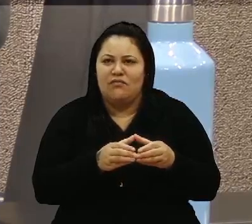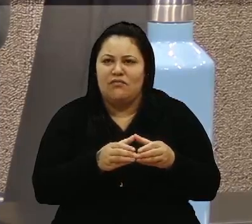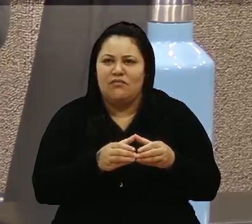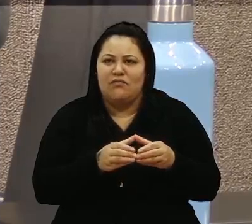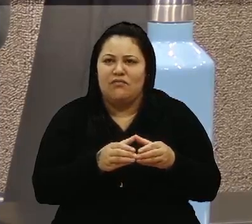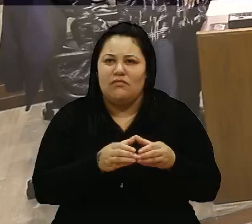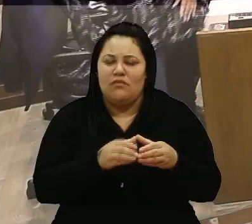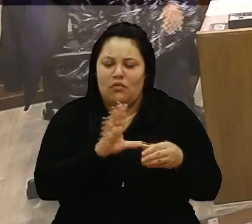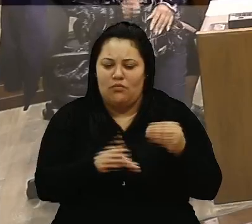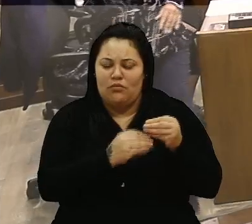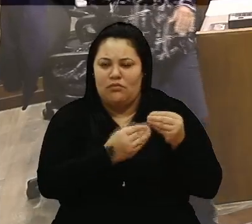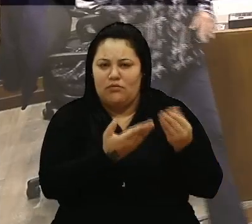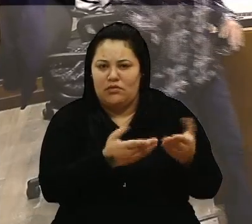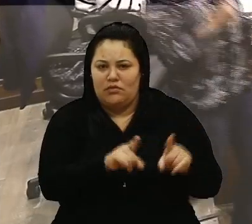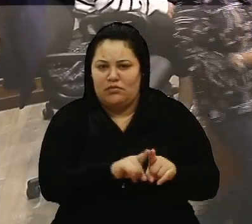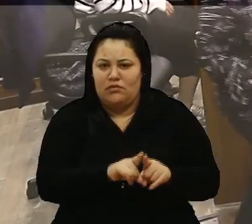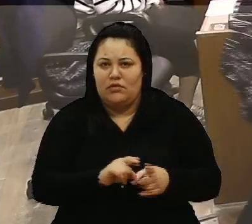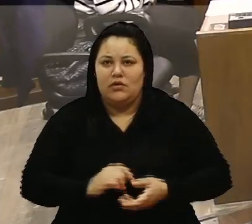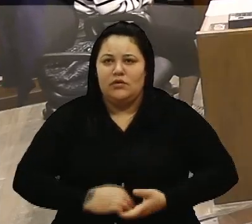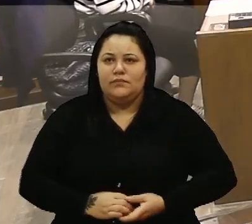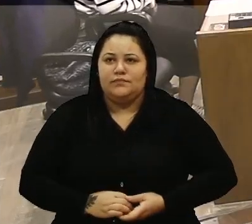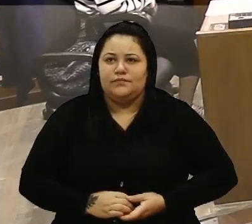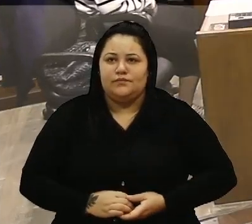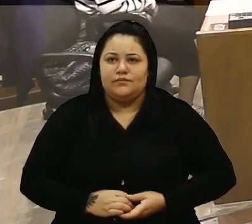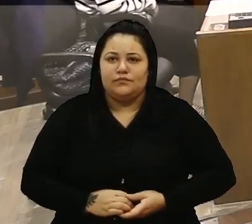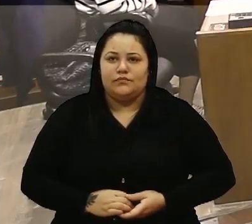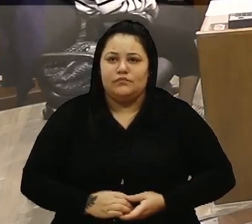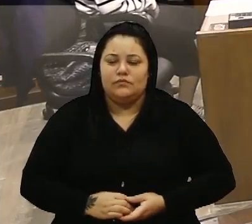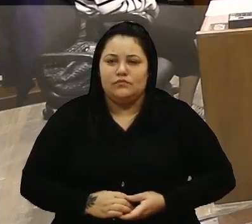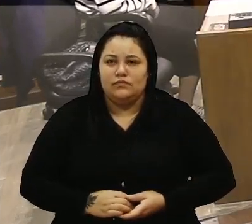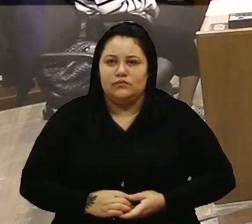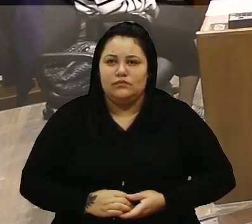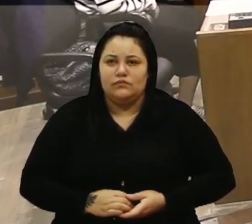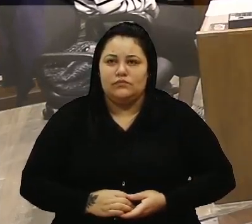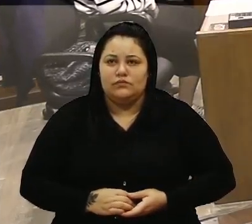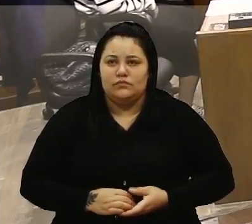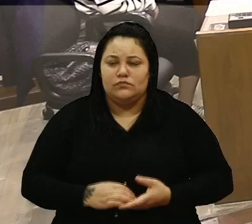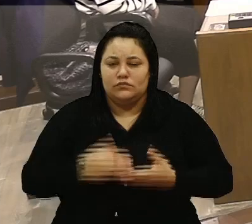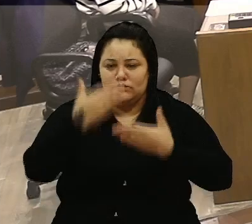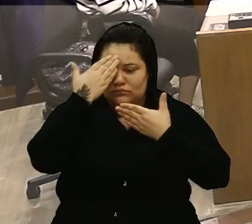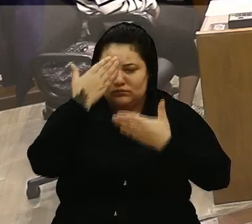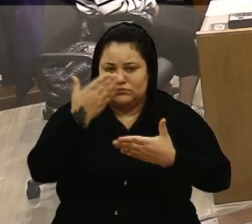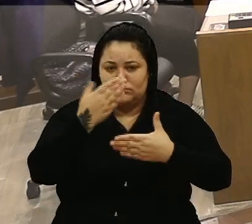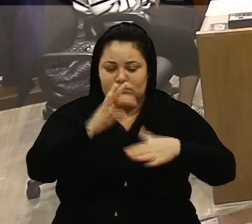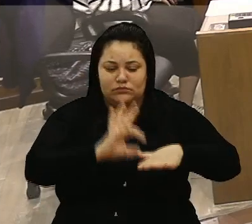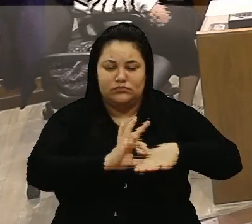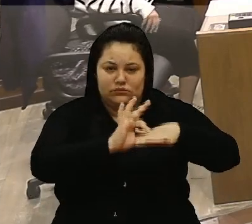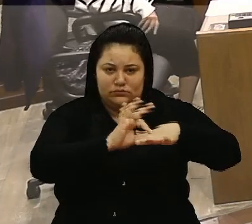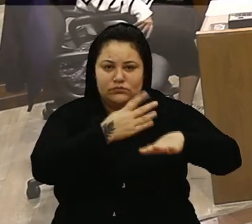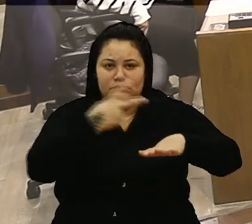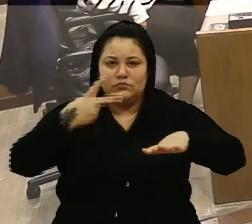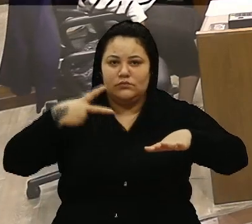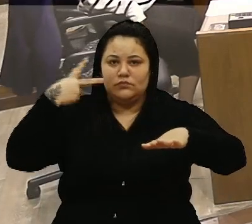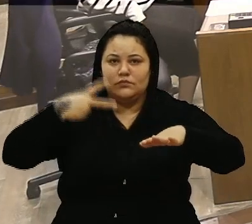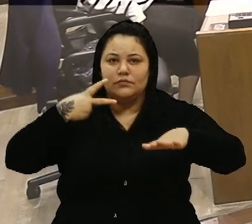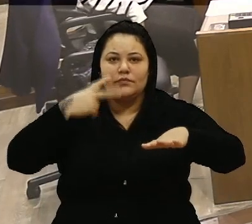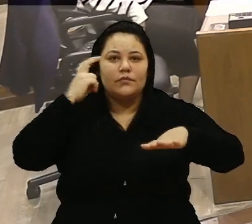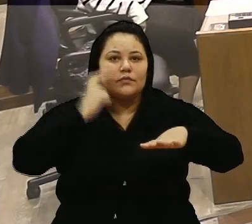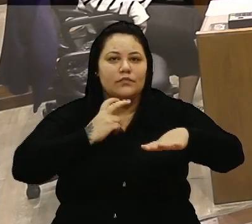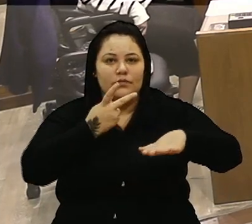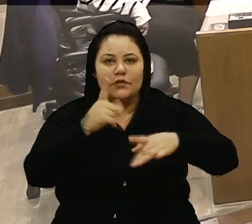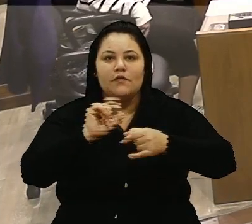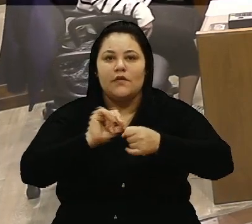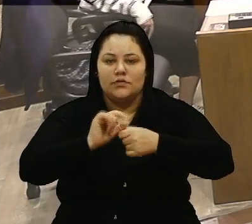parte, vereador Cristiano Becker. Muito obrigado, vereador líder, Daniel Santos, tem cumprido o papel com